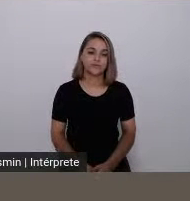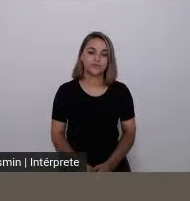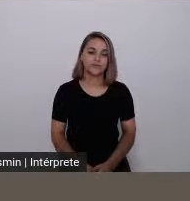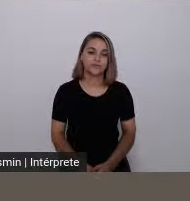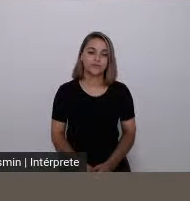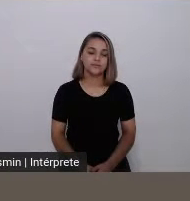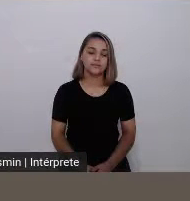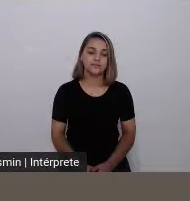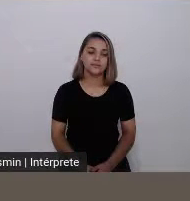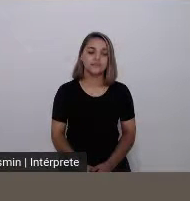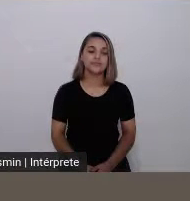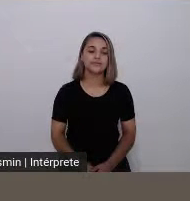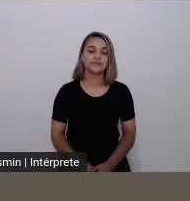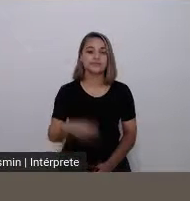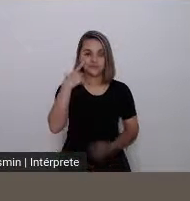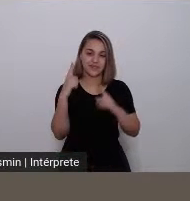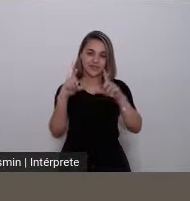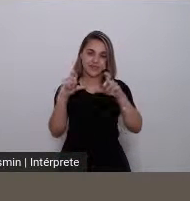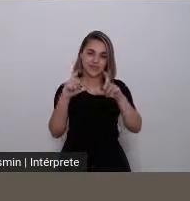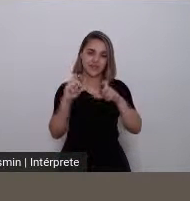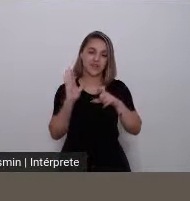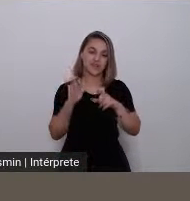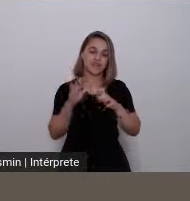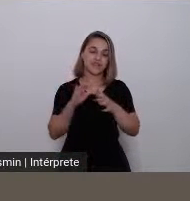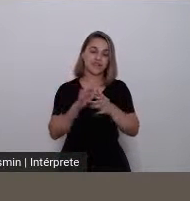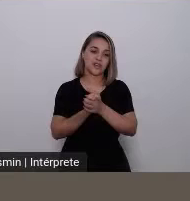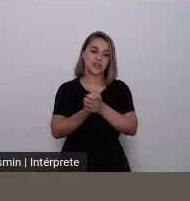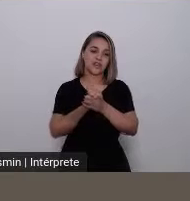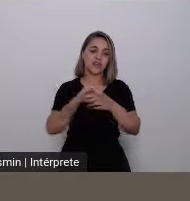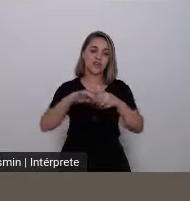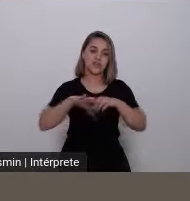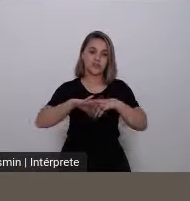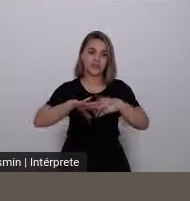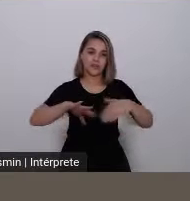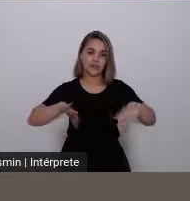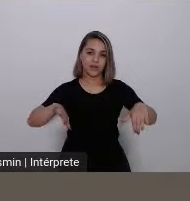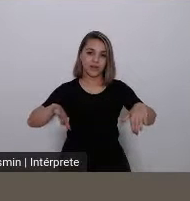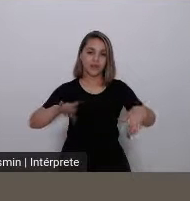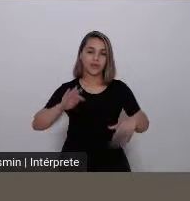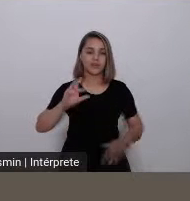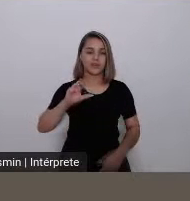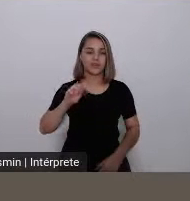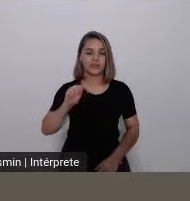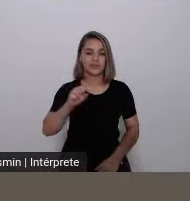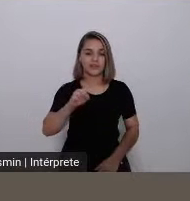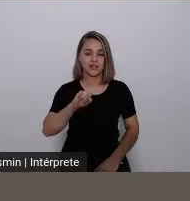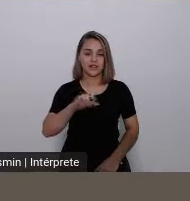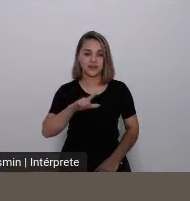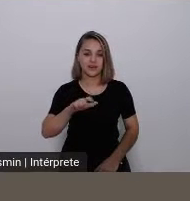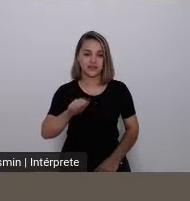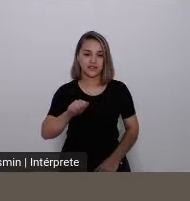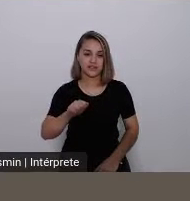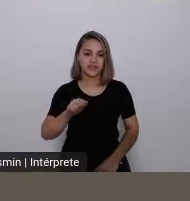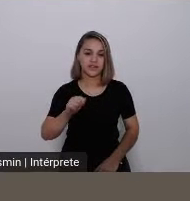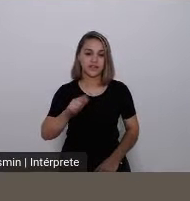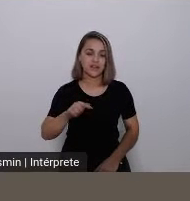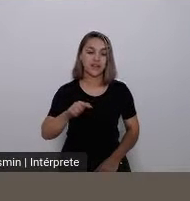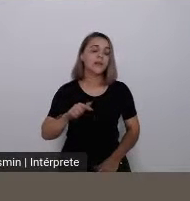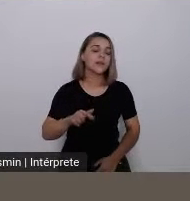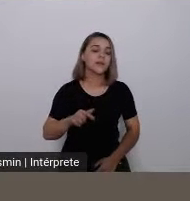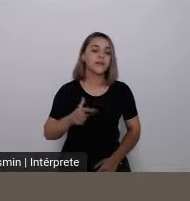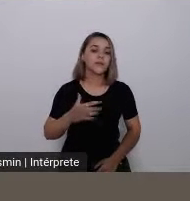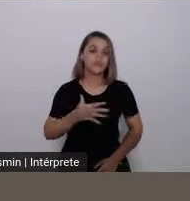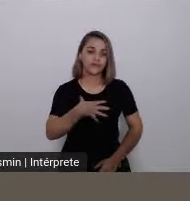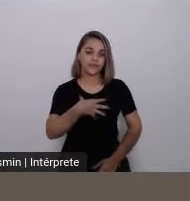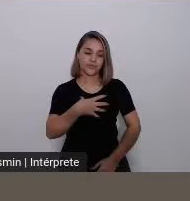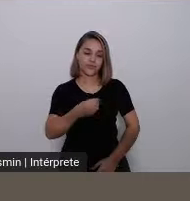Nessa outra aqui, já depois dele se separar da Tarsila, com a Pagu e o filho que eles tiveram, o Rudá